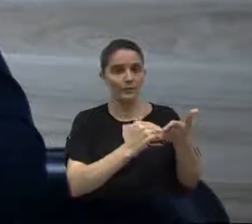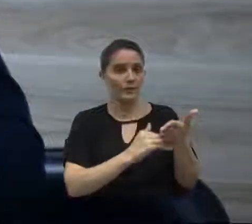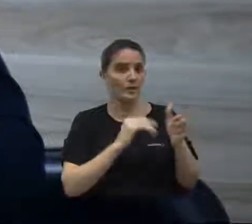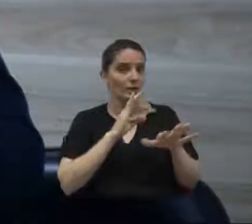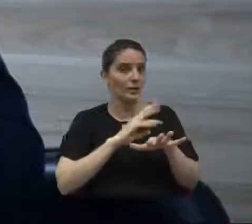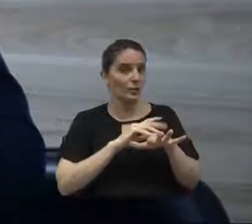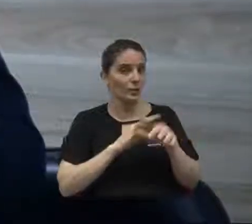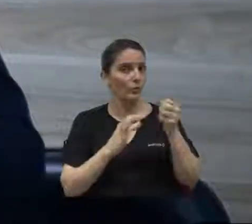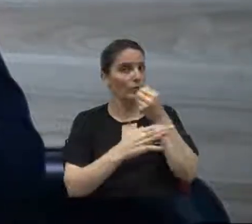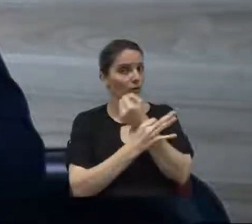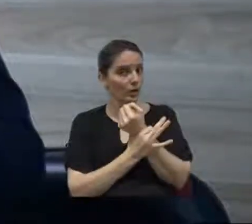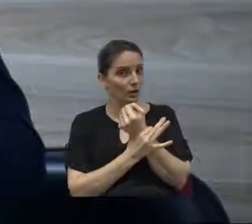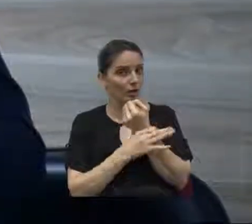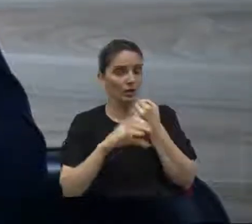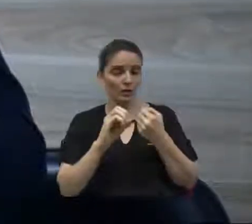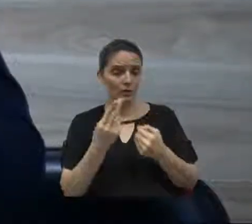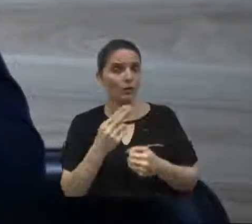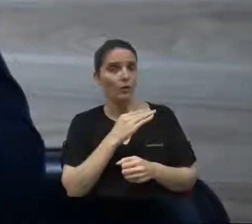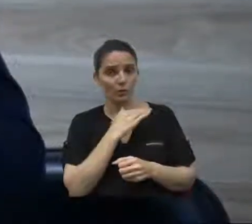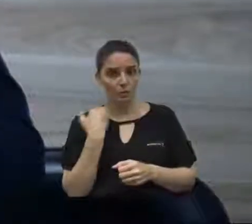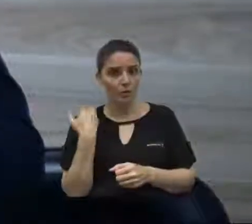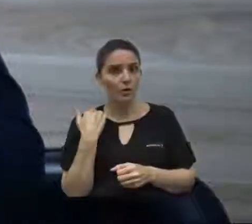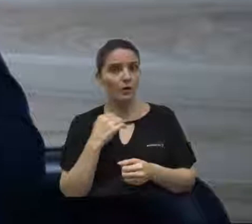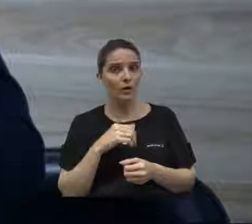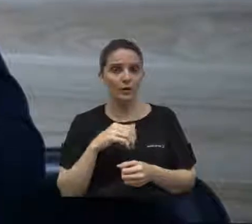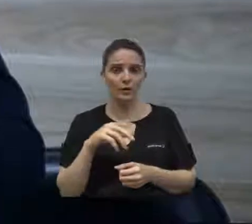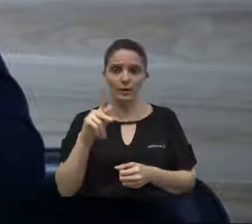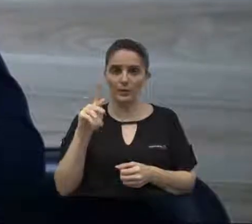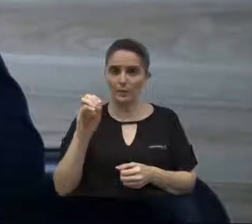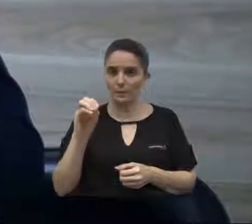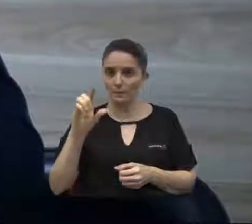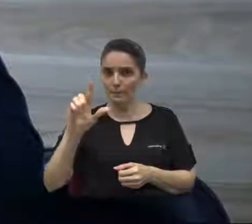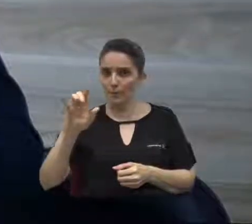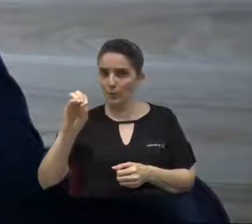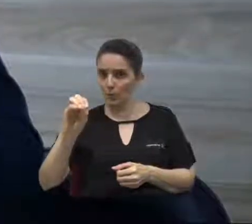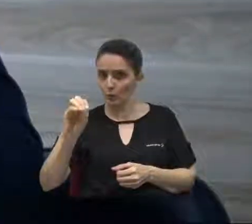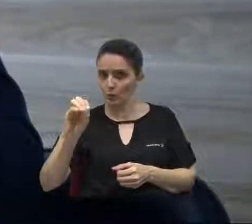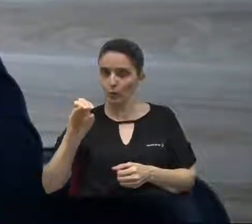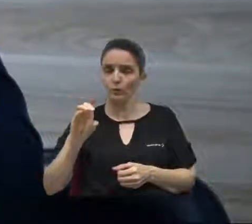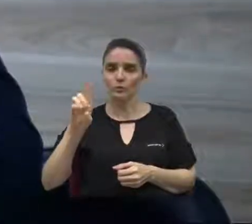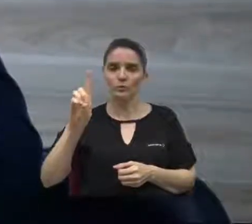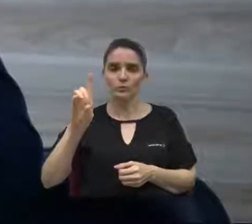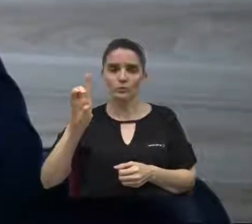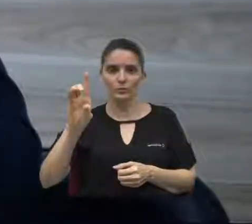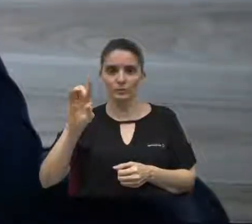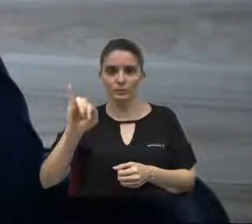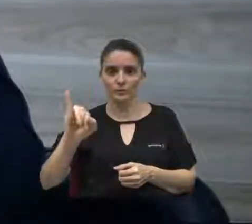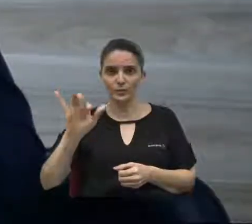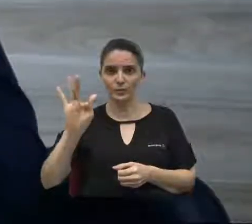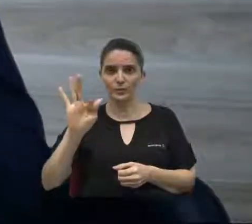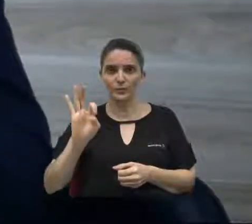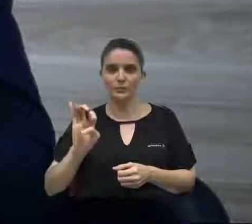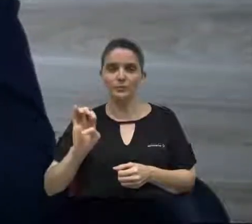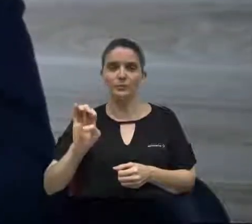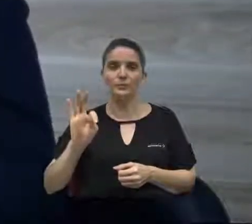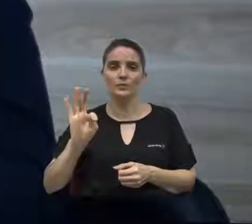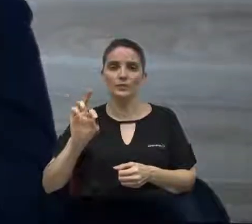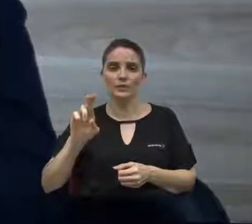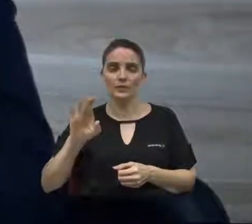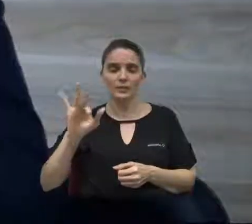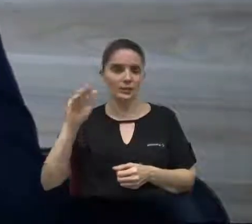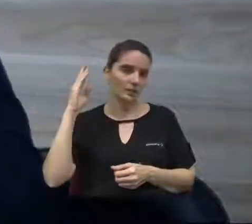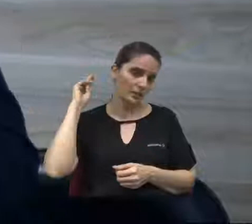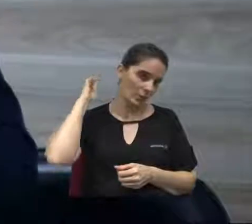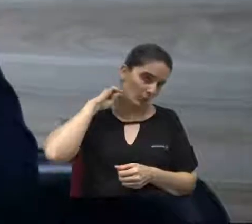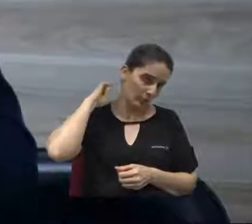ser grave ou até fatal. Poliomielite, difteria, coqueluche, tétano, tuberculose, meningite por